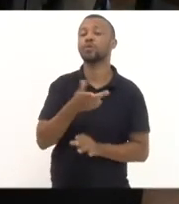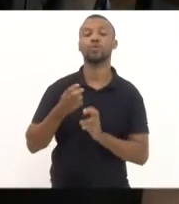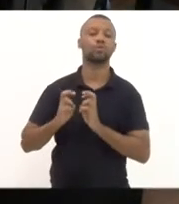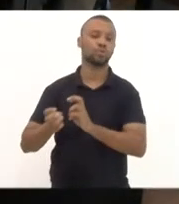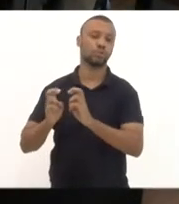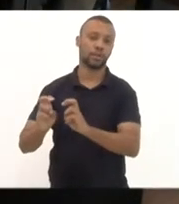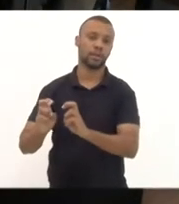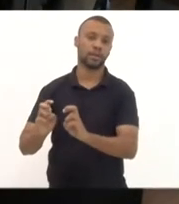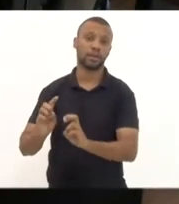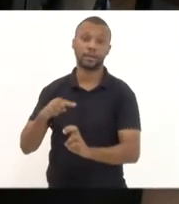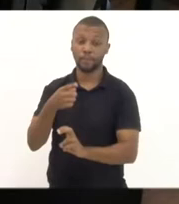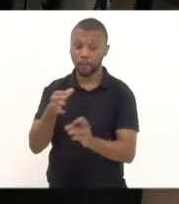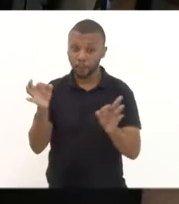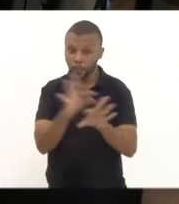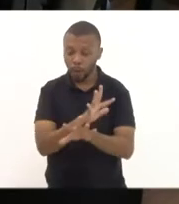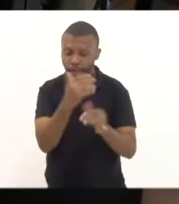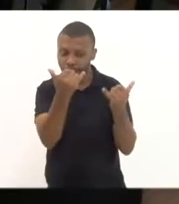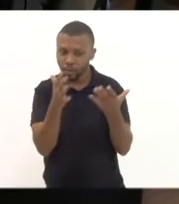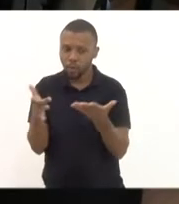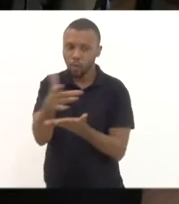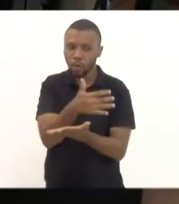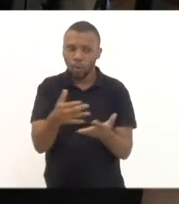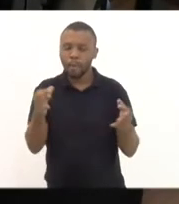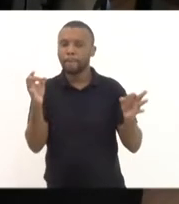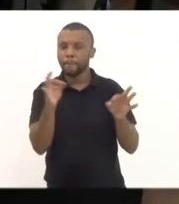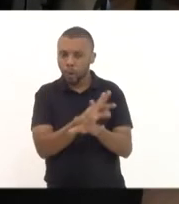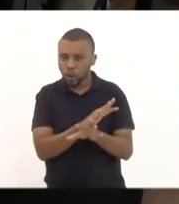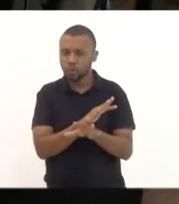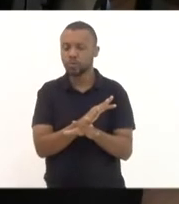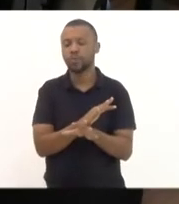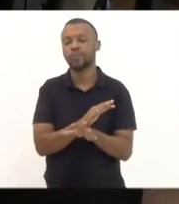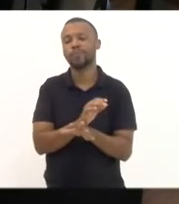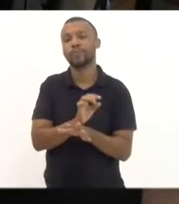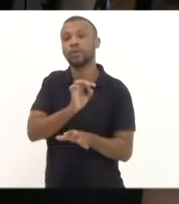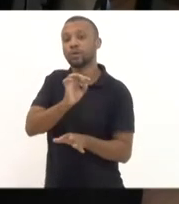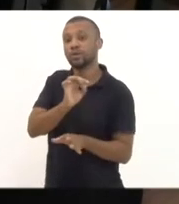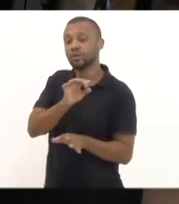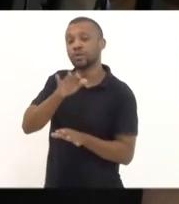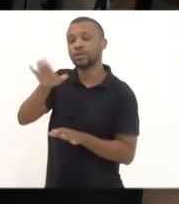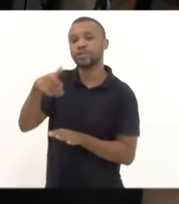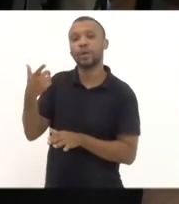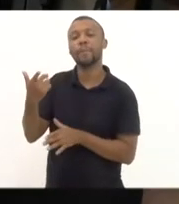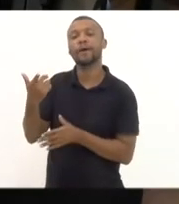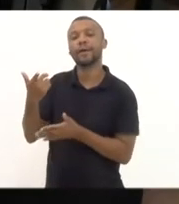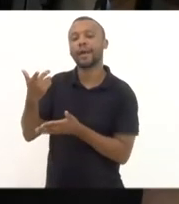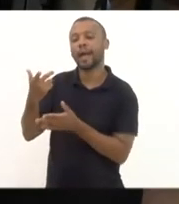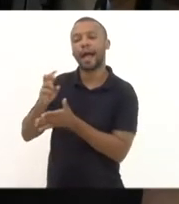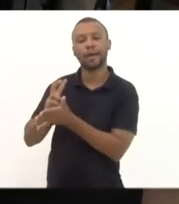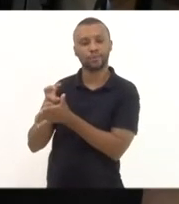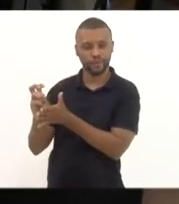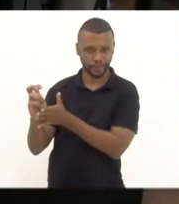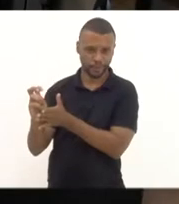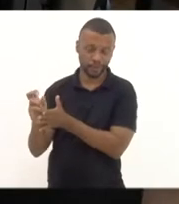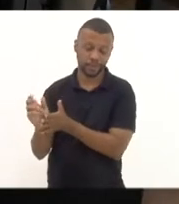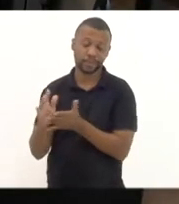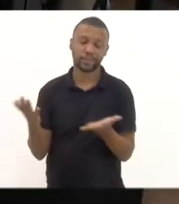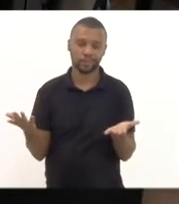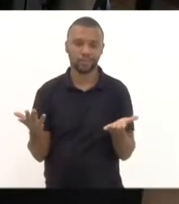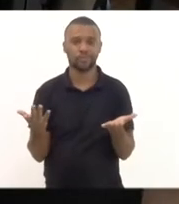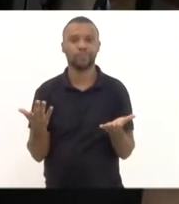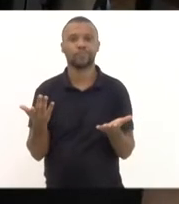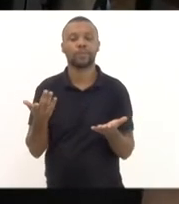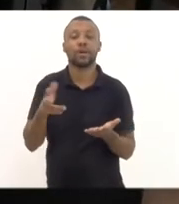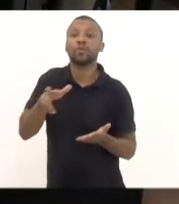tô Quer dizer não é preocupado porque eu acho que nós vamos ter condições de dar conta do recado